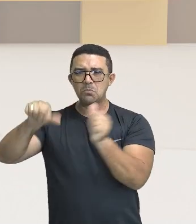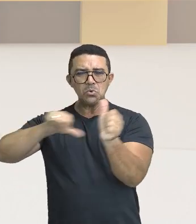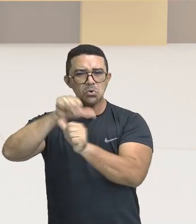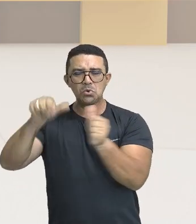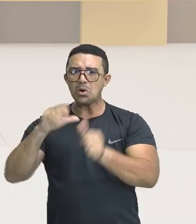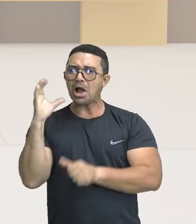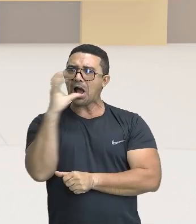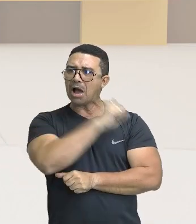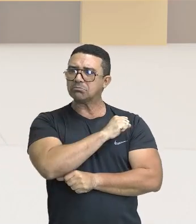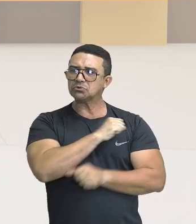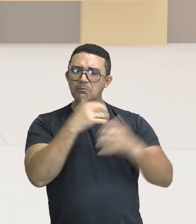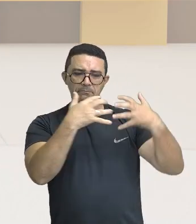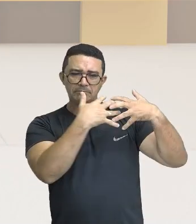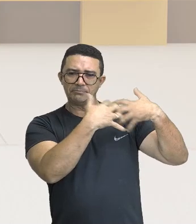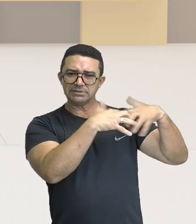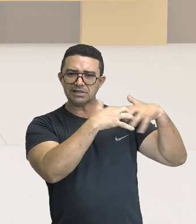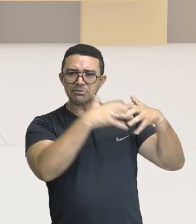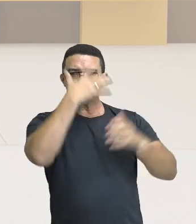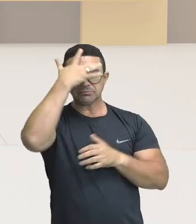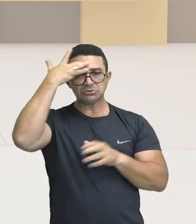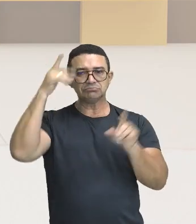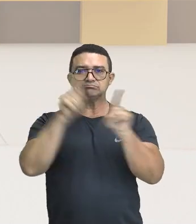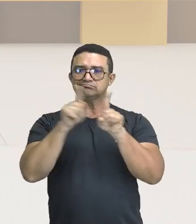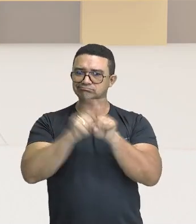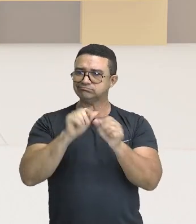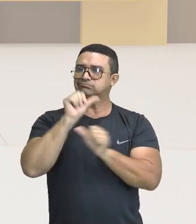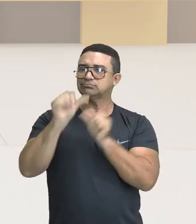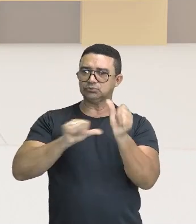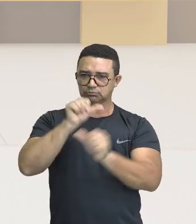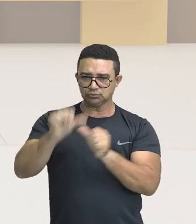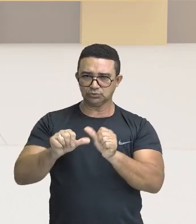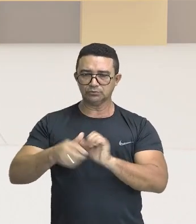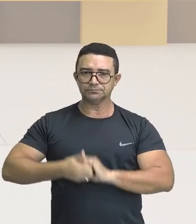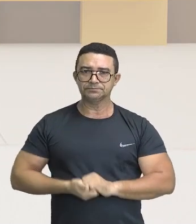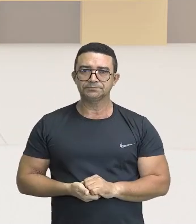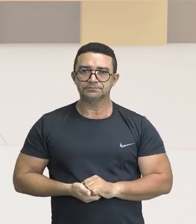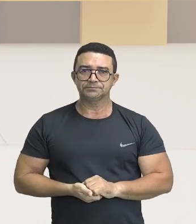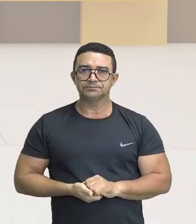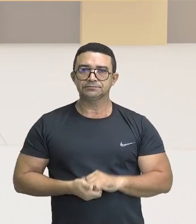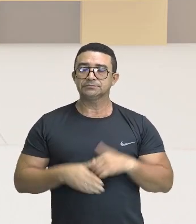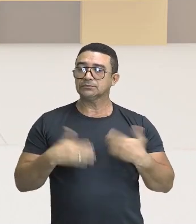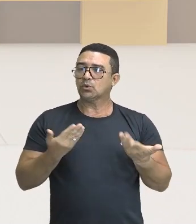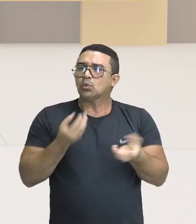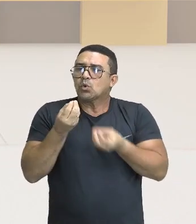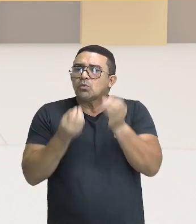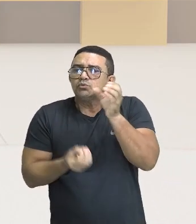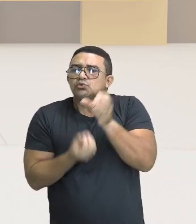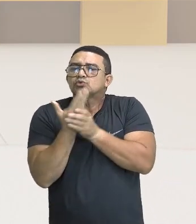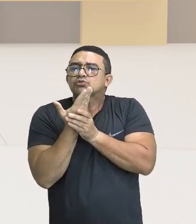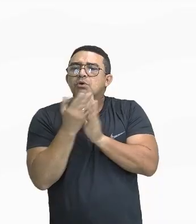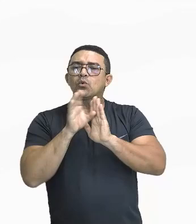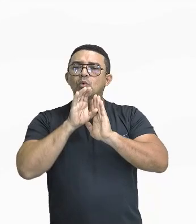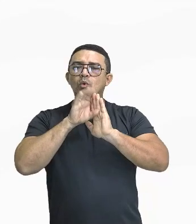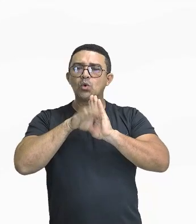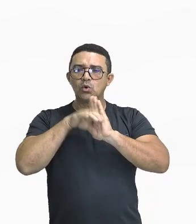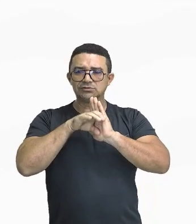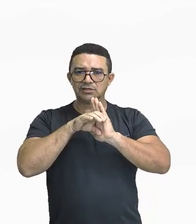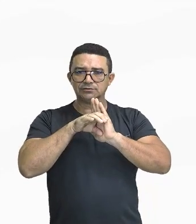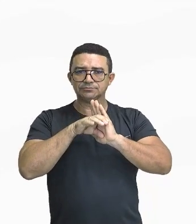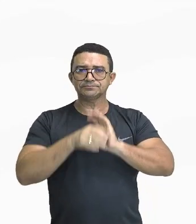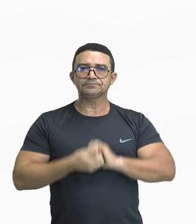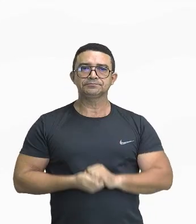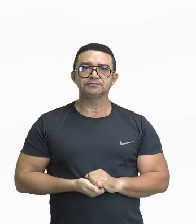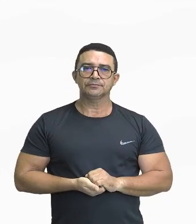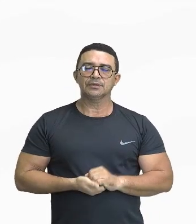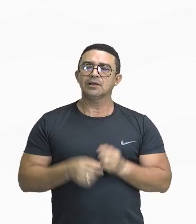pouco esse pensamento. Perfeito, gente? Mas olha só, vamos continuar entendendo então o surgimento desse conceito. Como é que foi, professor?